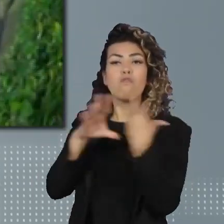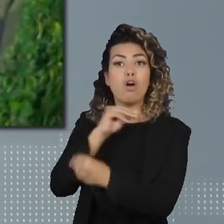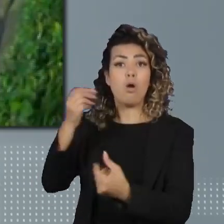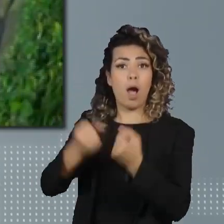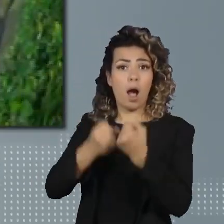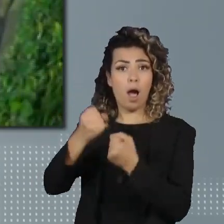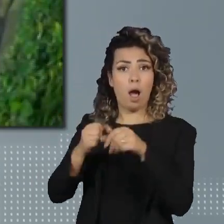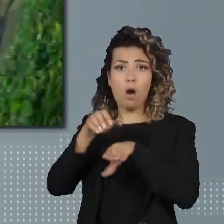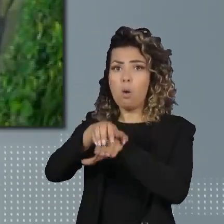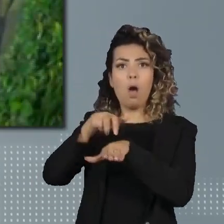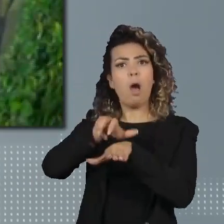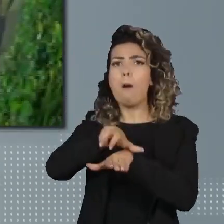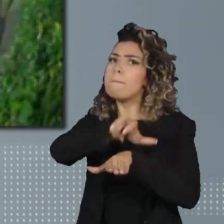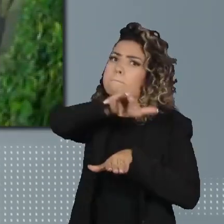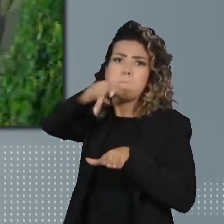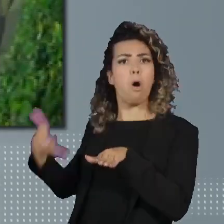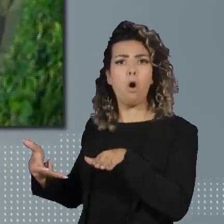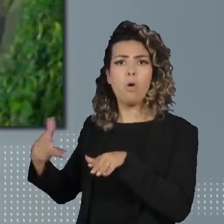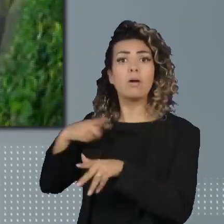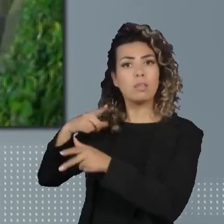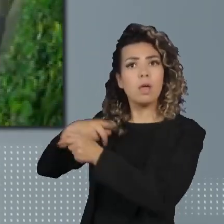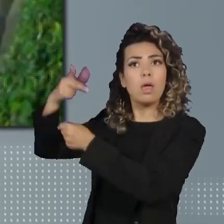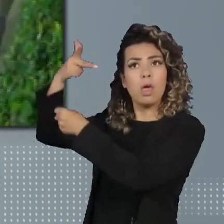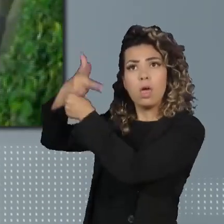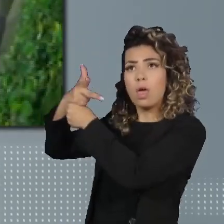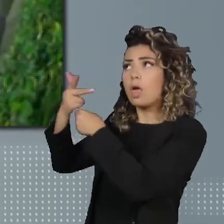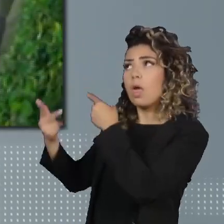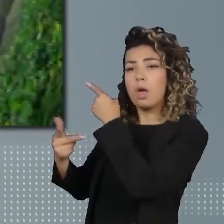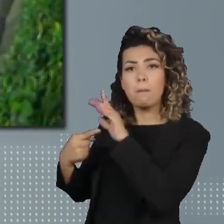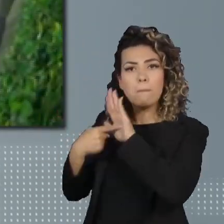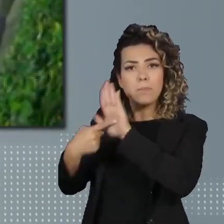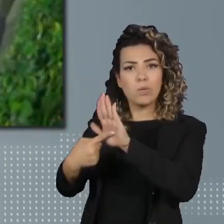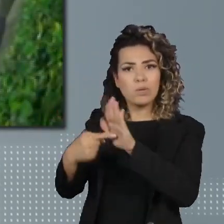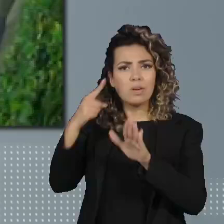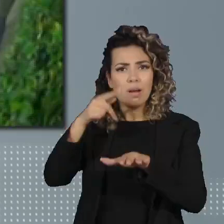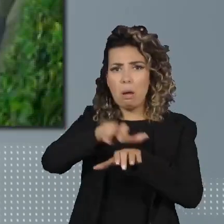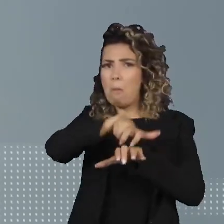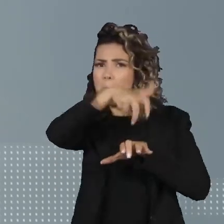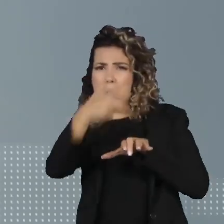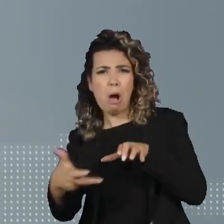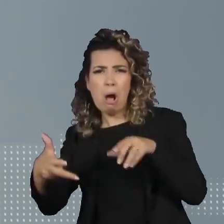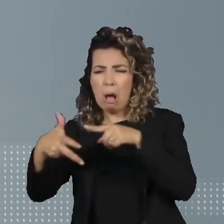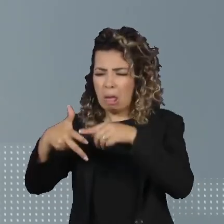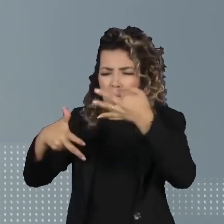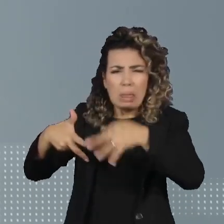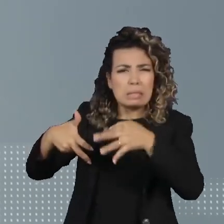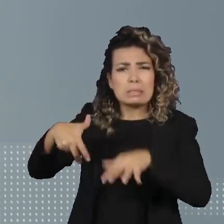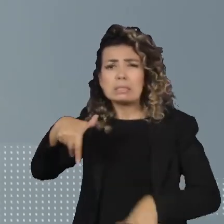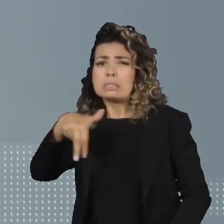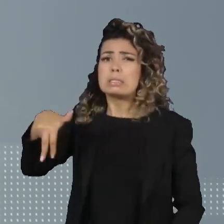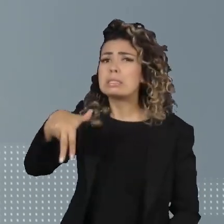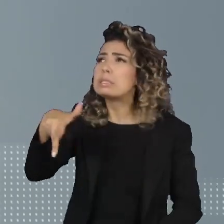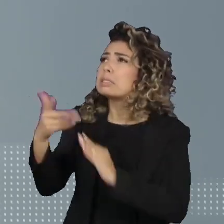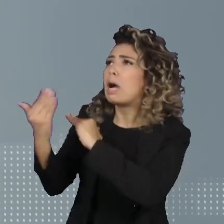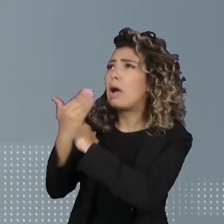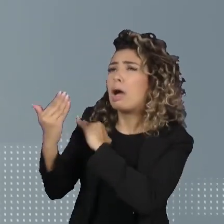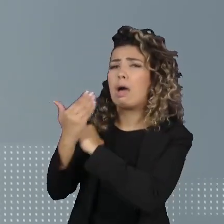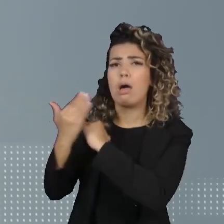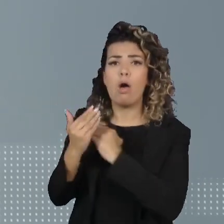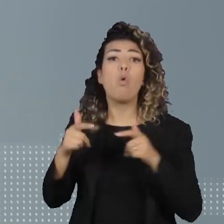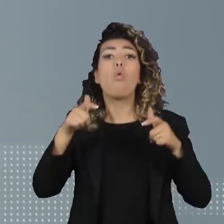de uma câmera de segurança mostram a jovem machucada sendo acolhida por um morador local. A corrida foi pedida pelo